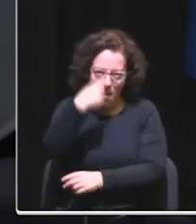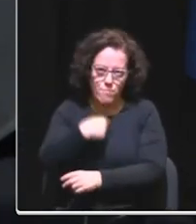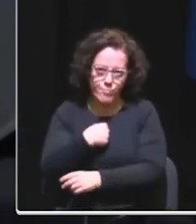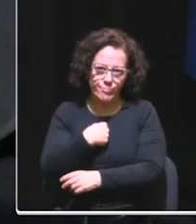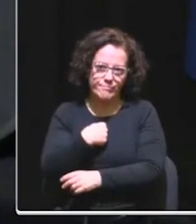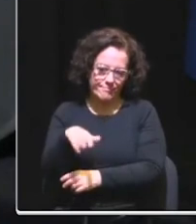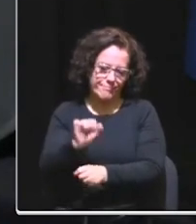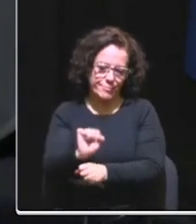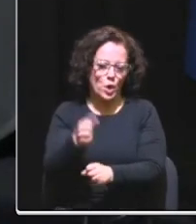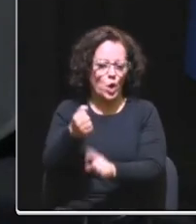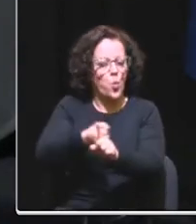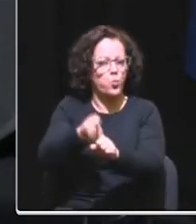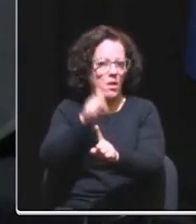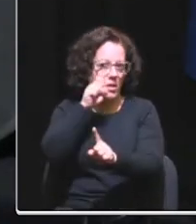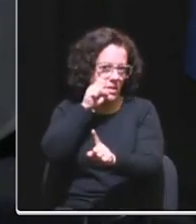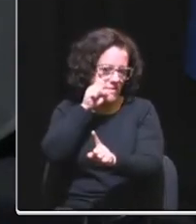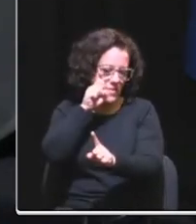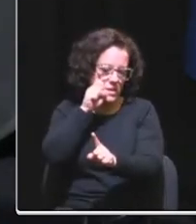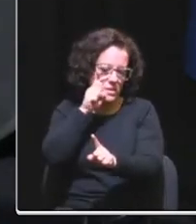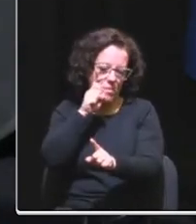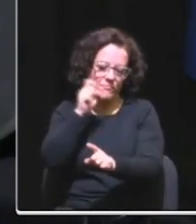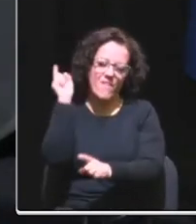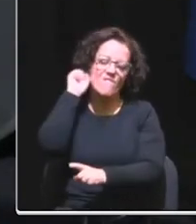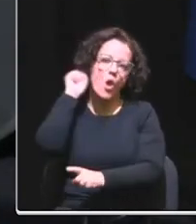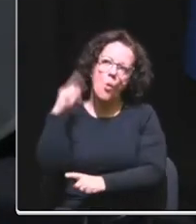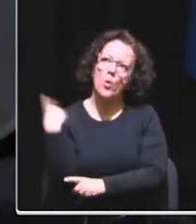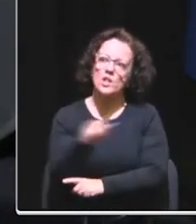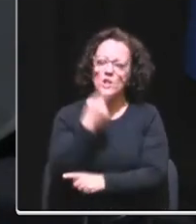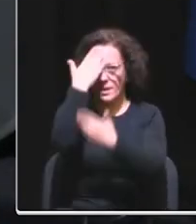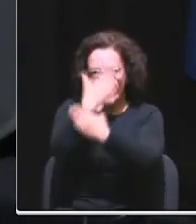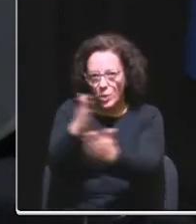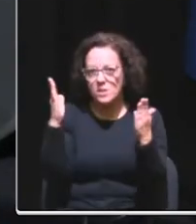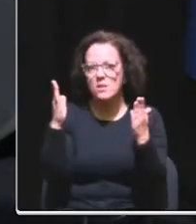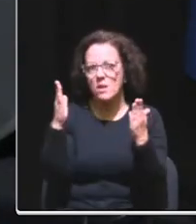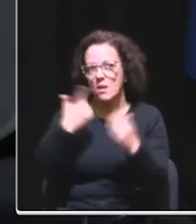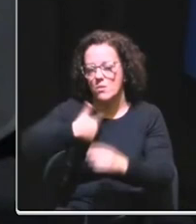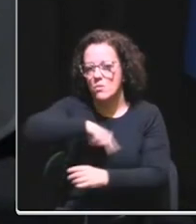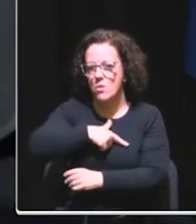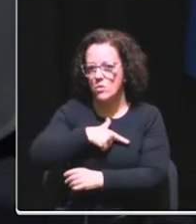nesta luta e nesta defesa daquilo que são os nossos valores, os valores de democracia, os valores que entendemos